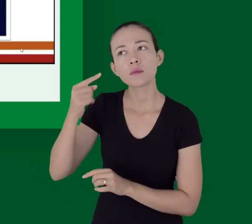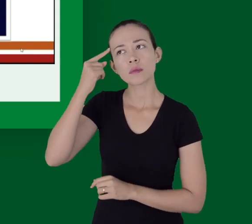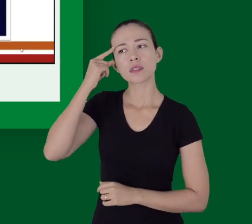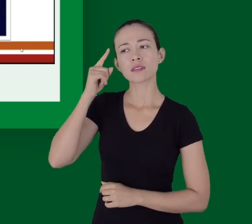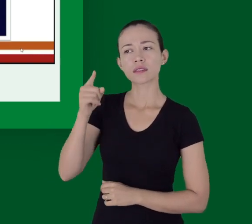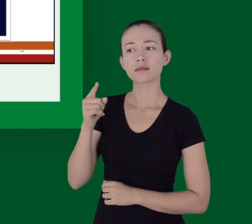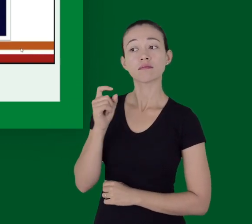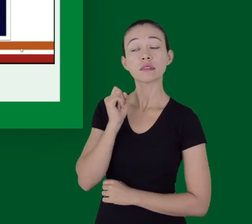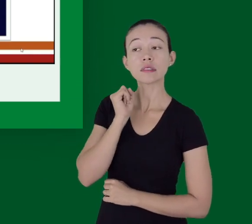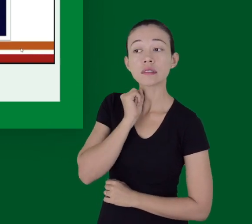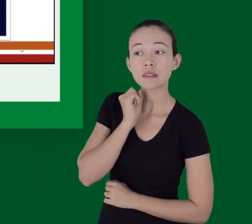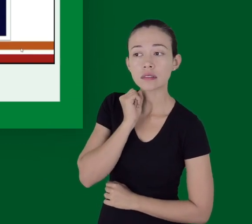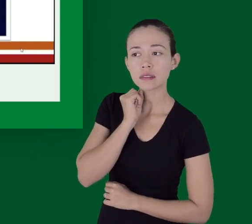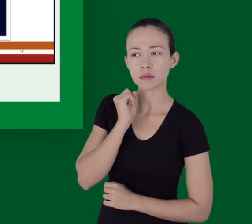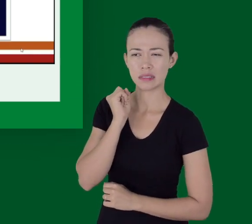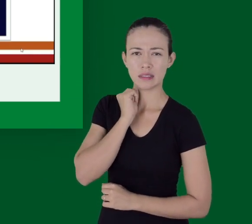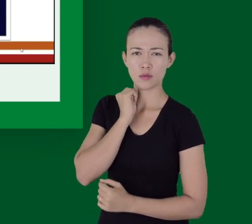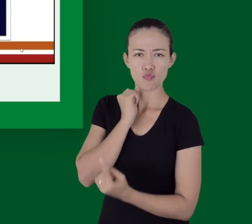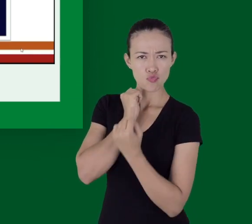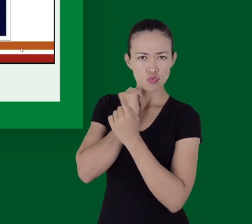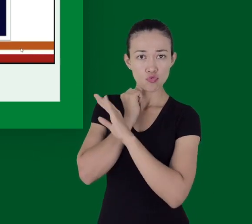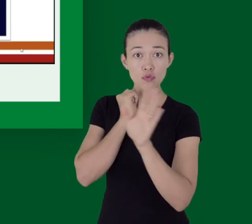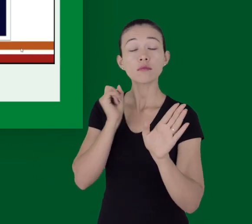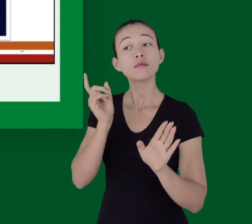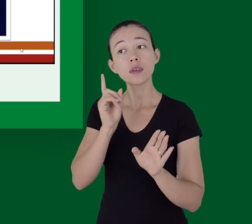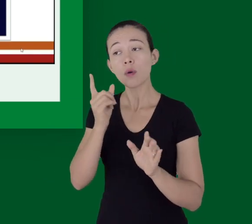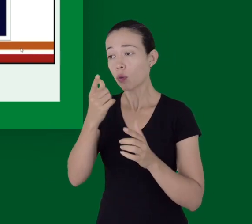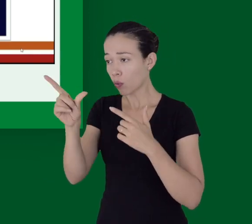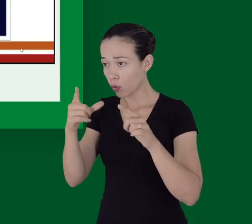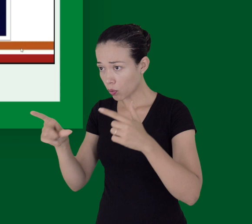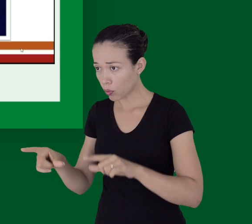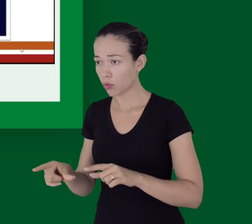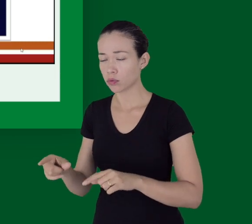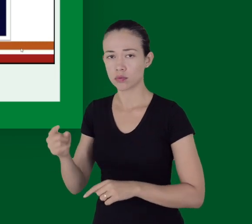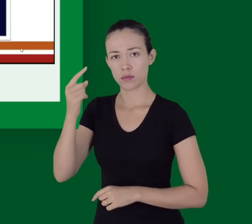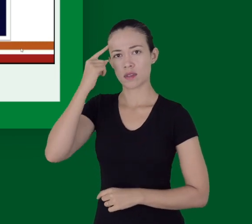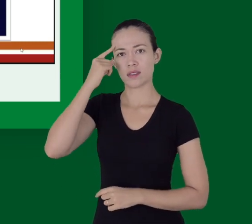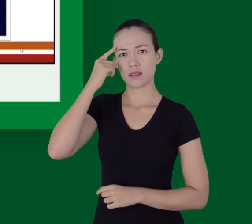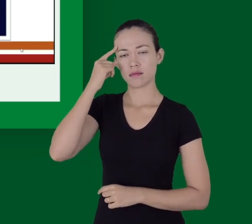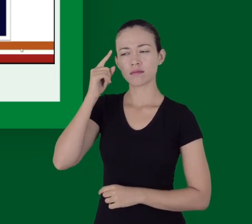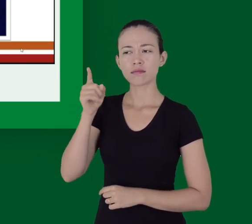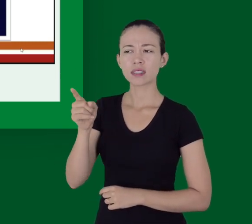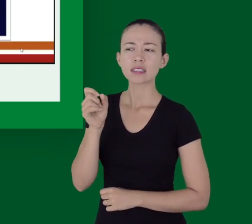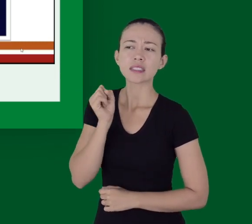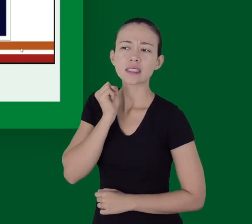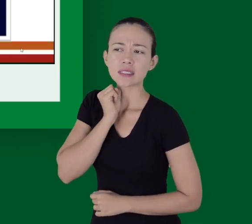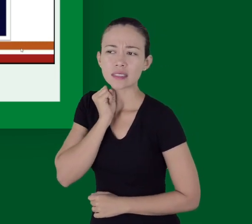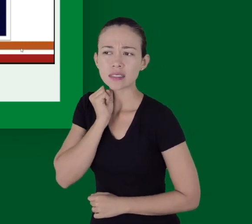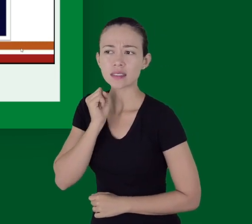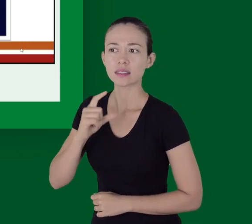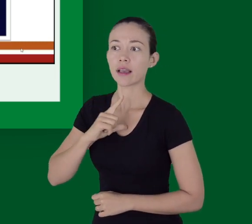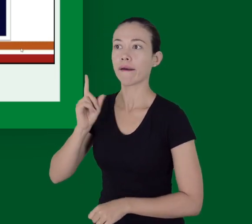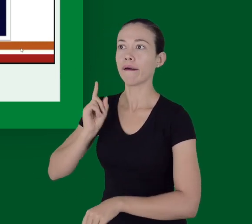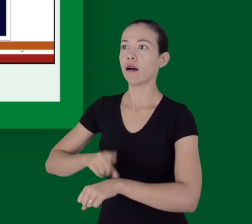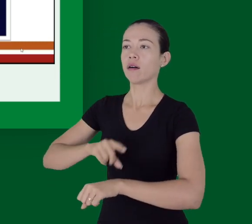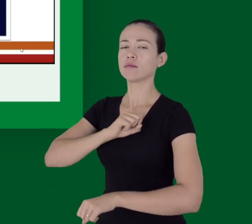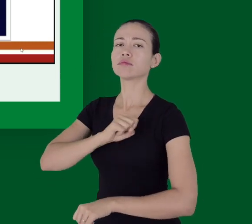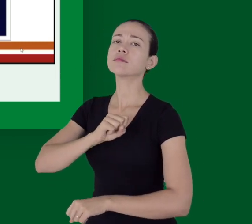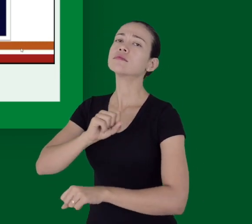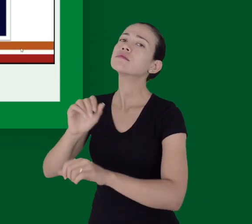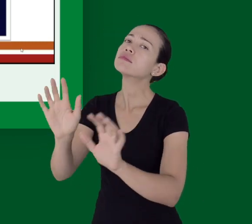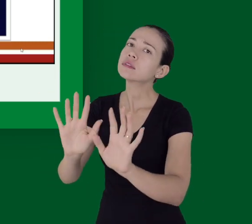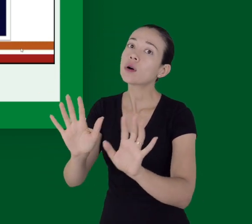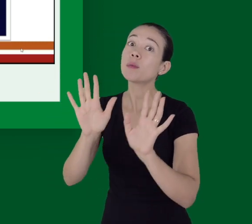sedentária, obesa, colesterol alto, tiver pressão alta, fumar, né, tabagista,